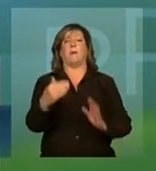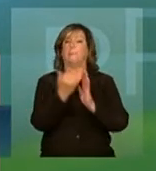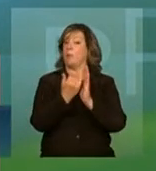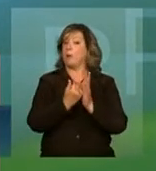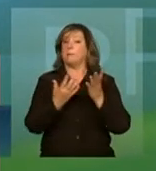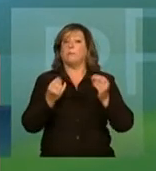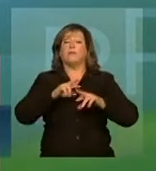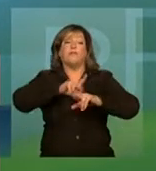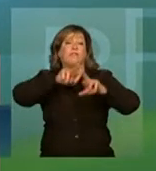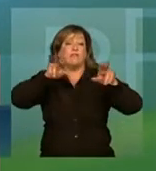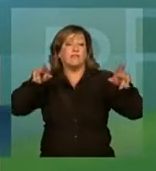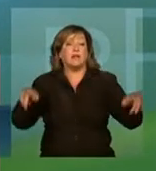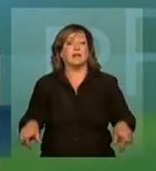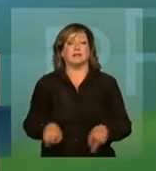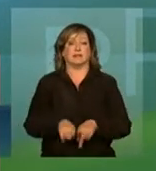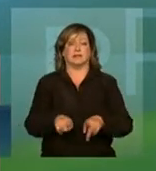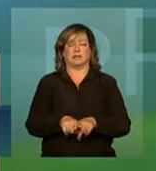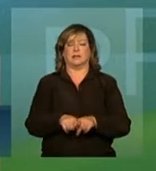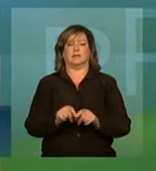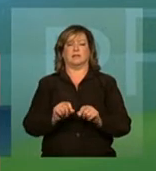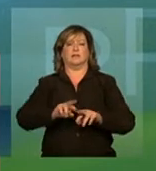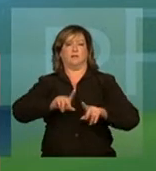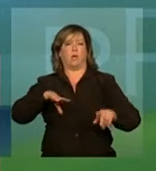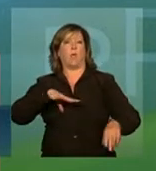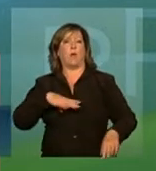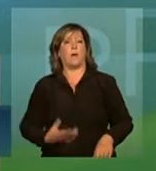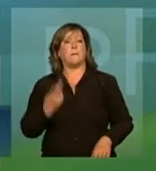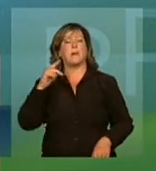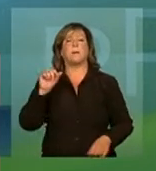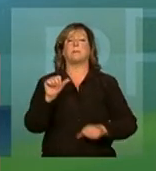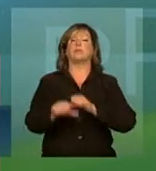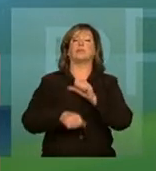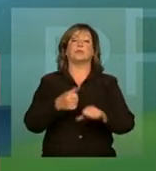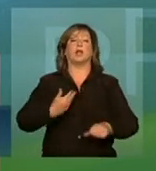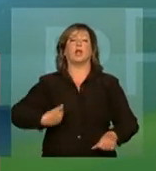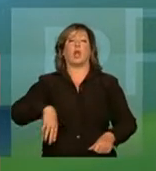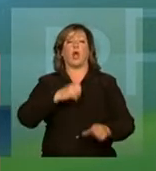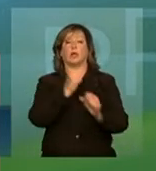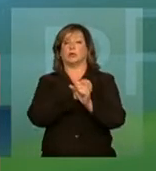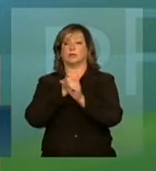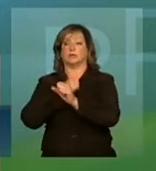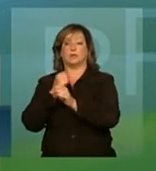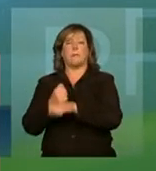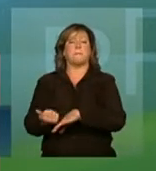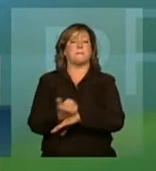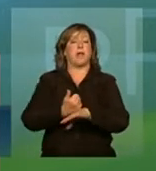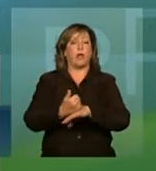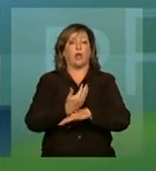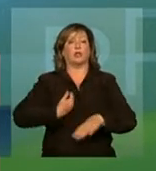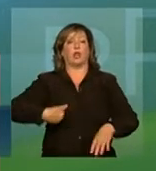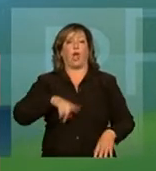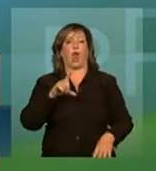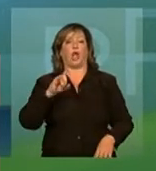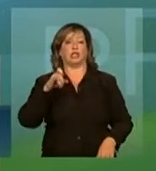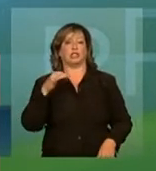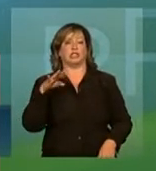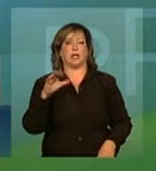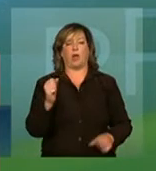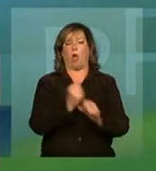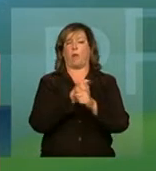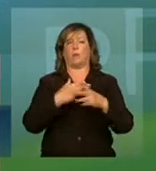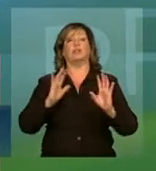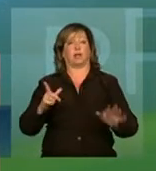tão diversificado, abrangente e ousado para transformar nossa infraestrutura e melhorar a nossa logística. E já